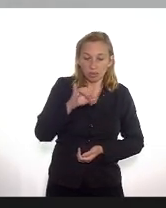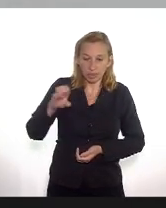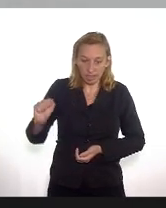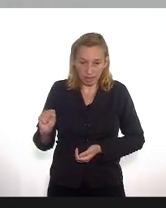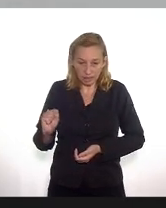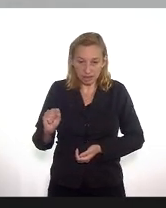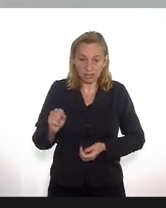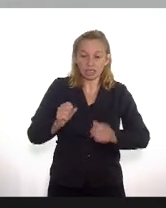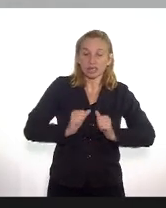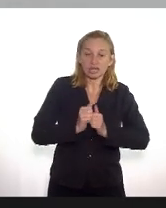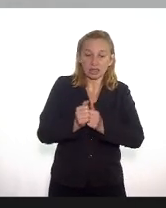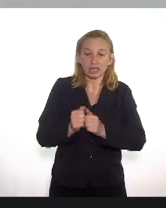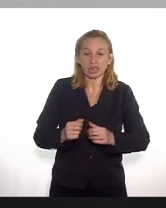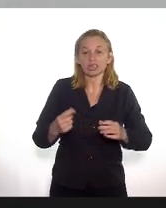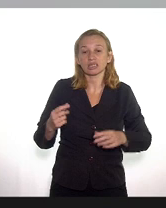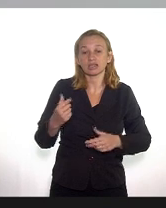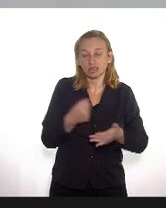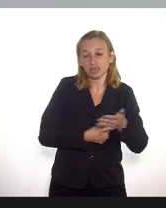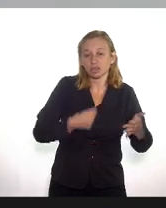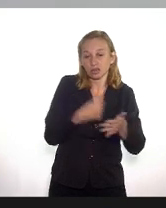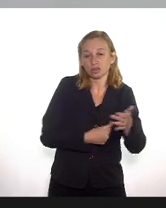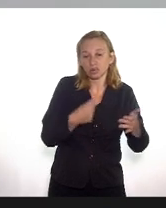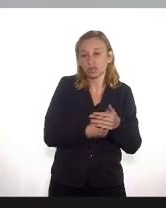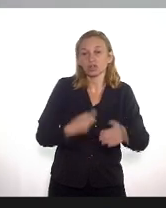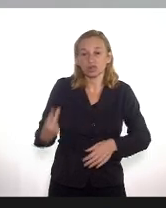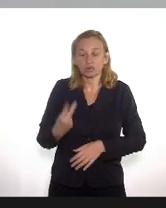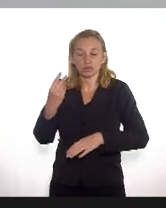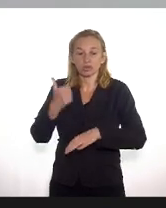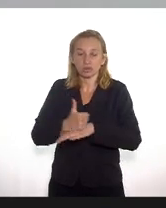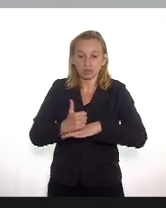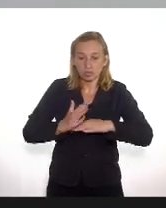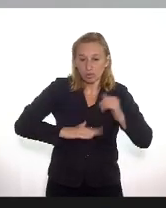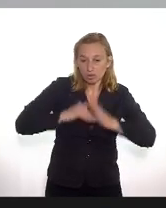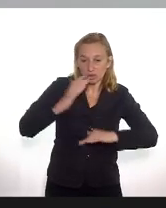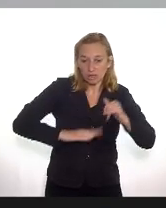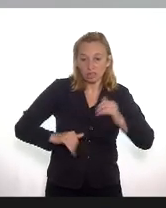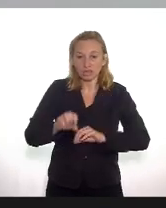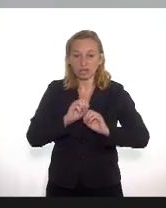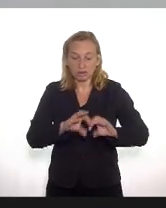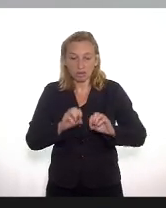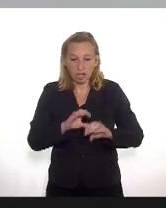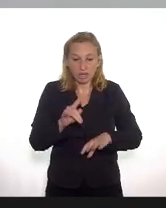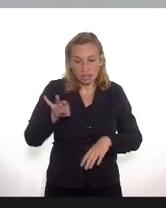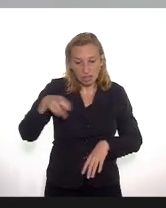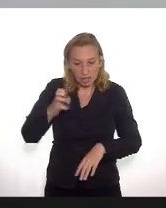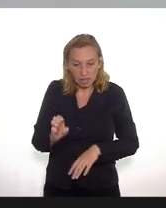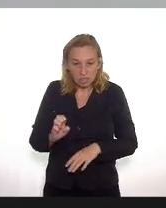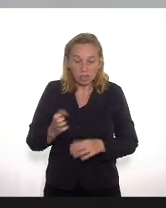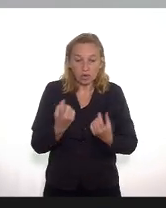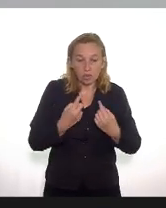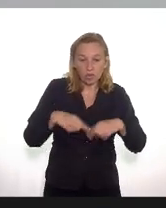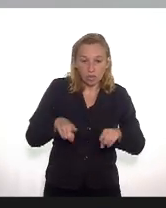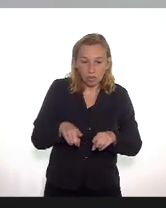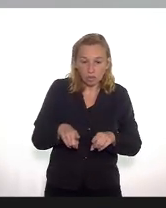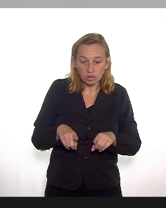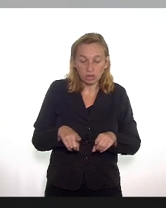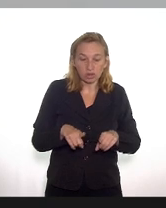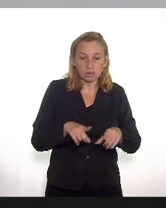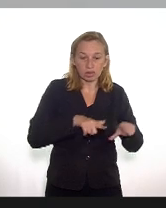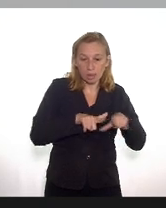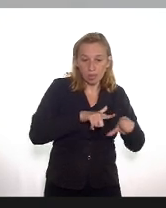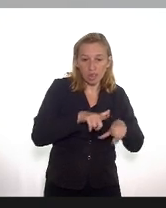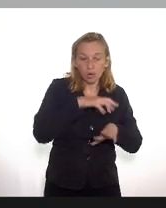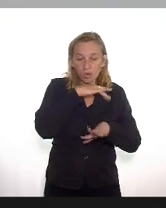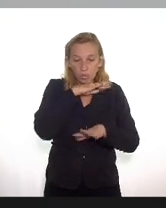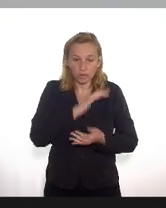segue nessa luta pela valorização dos profissionais da educação que atuam no consórcio CEDERJ contra a precarização do trabalho docente,